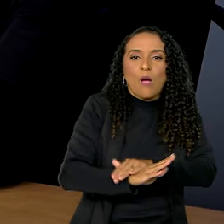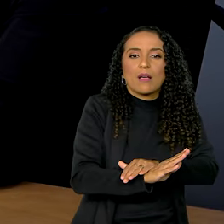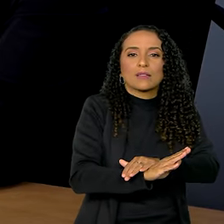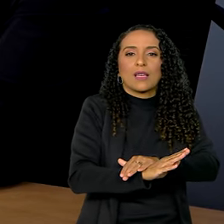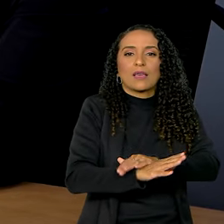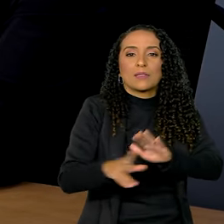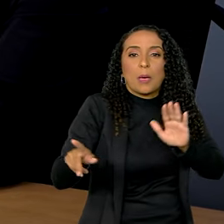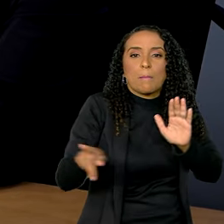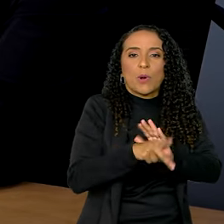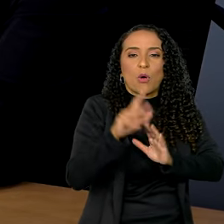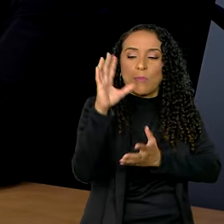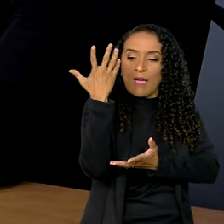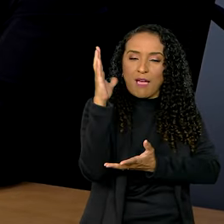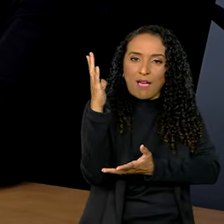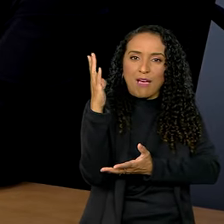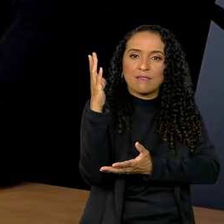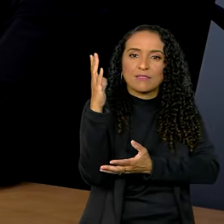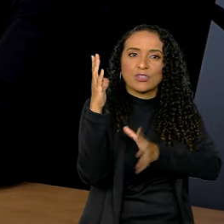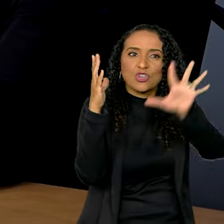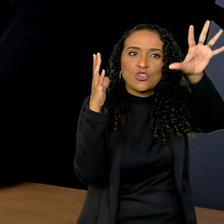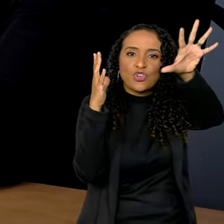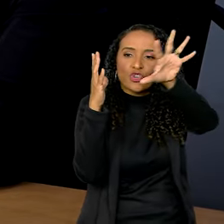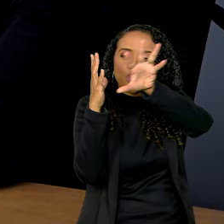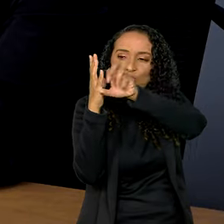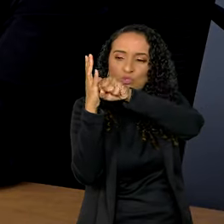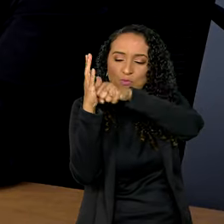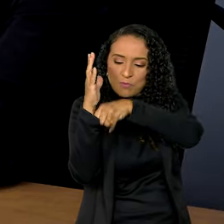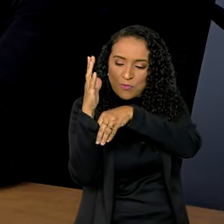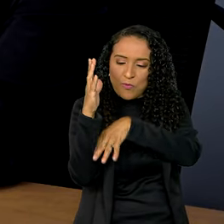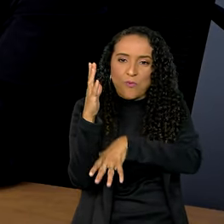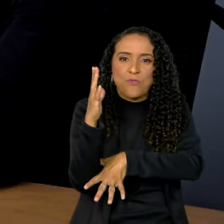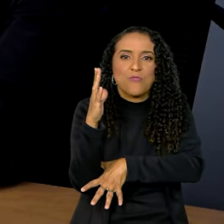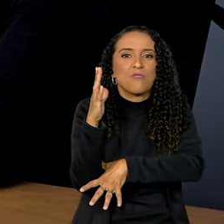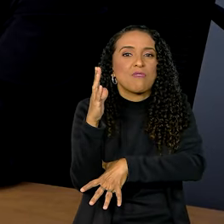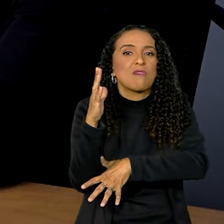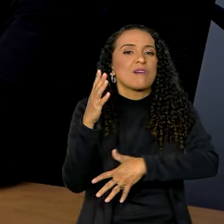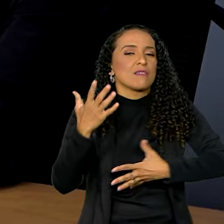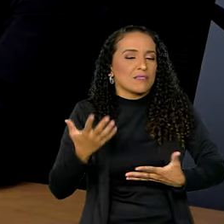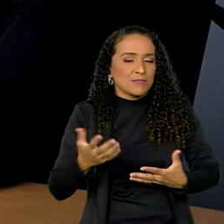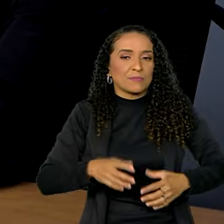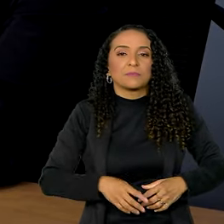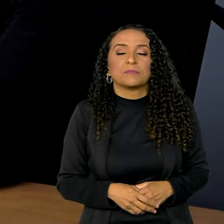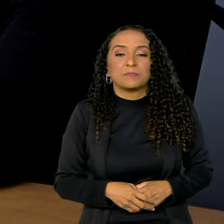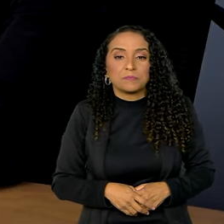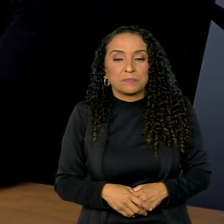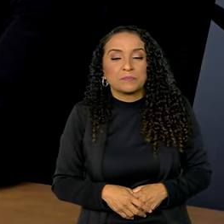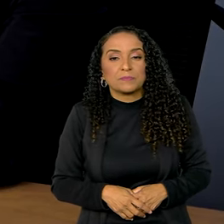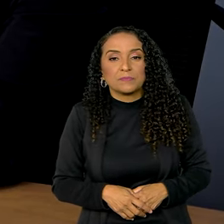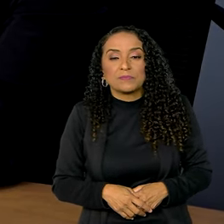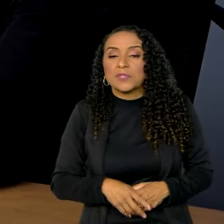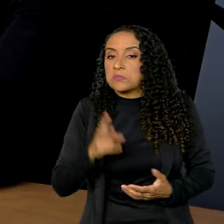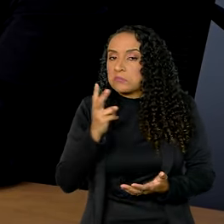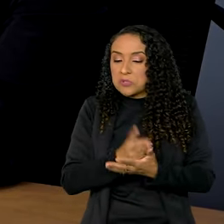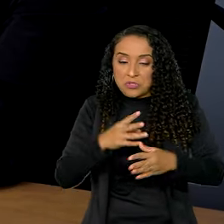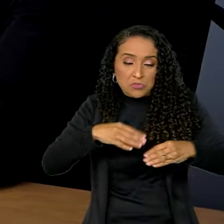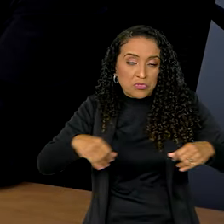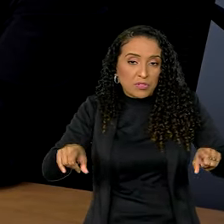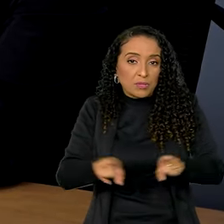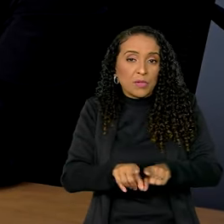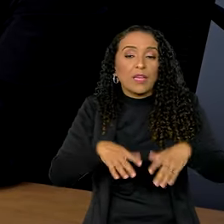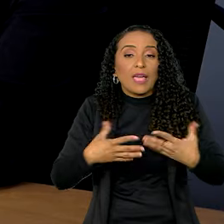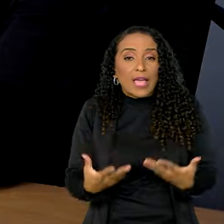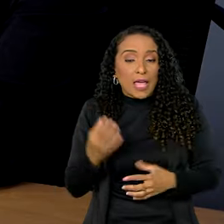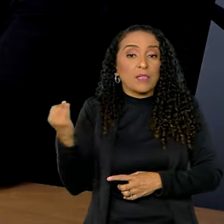armazenar na na pró na própria árvore na nas nas folhas no caule nas raízes ou mesmo no solo